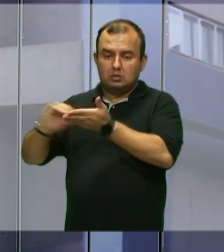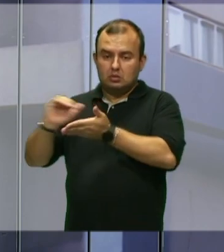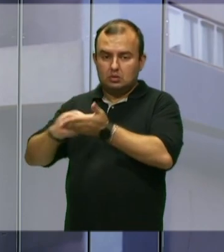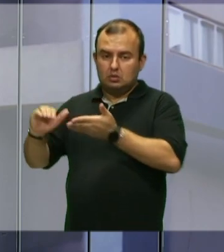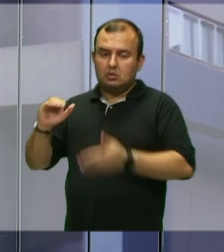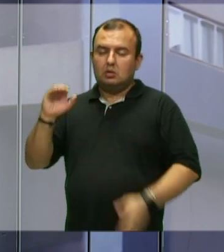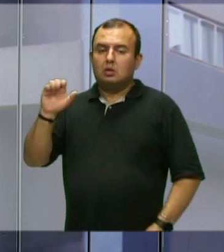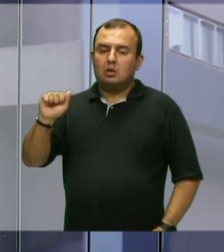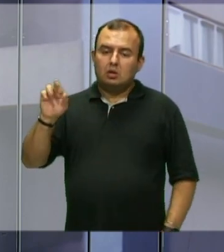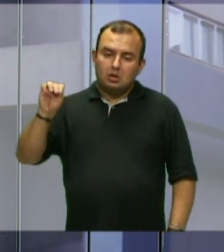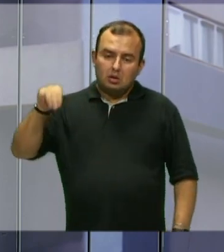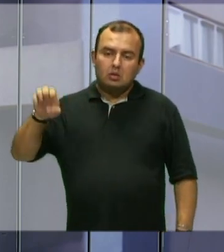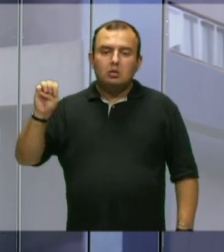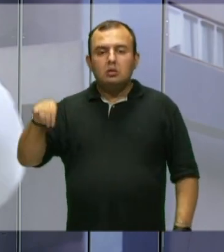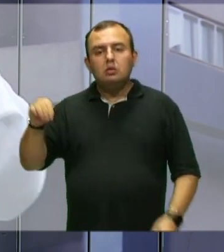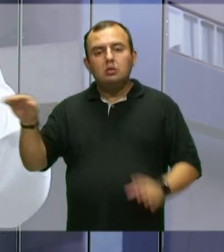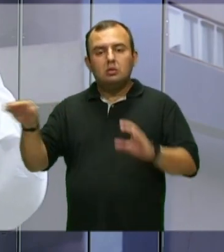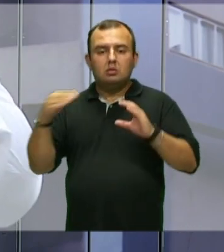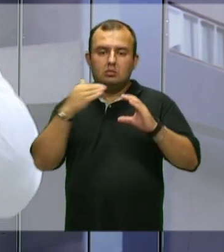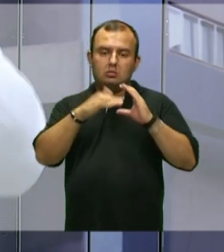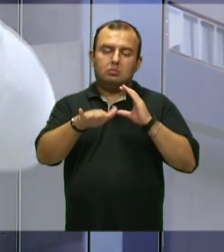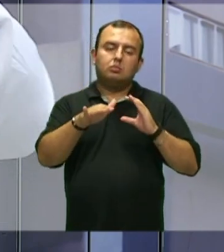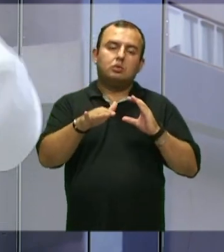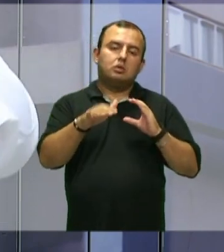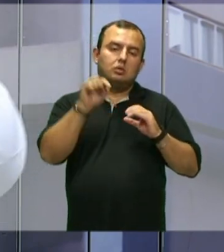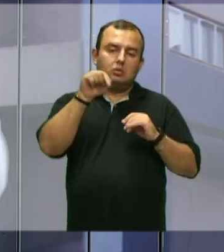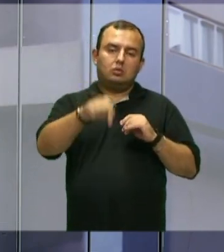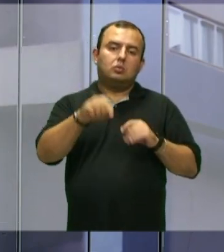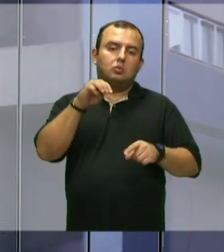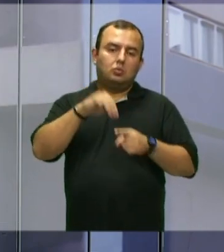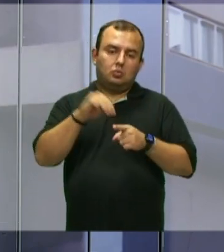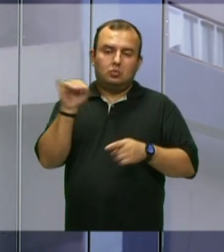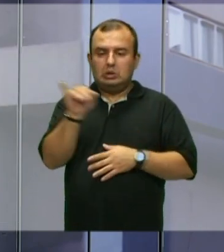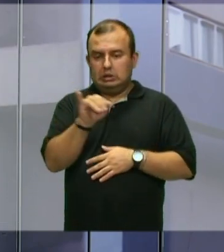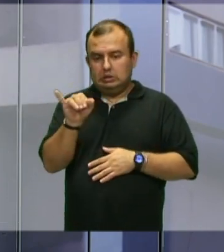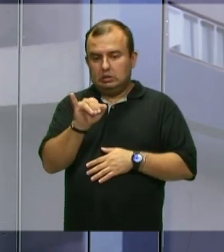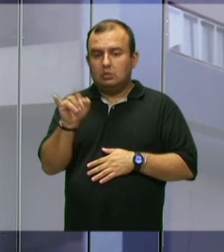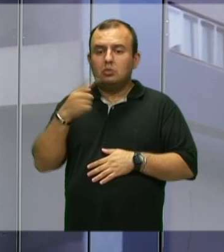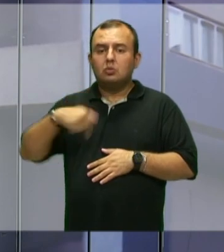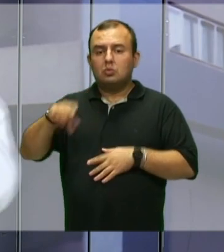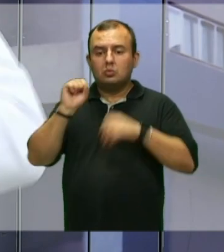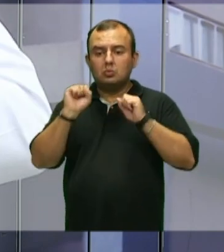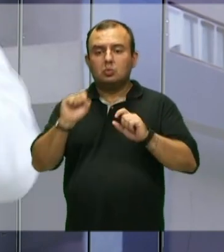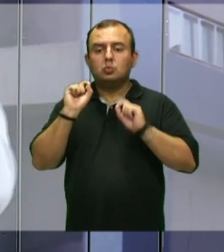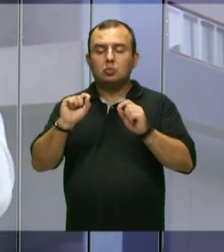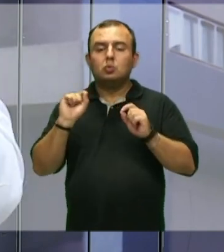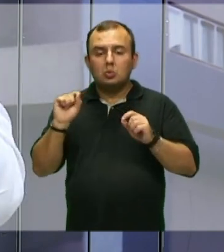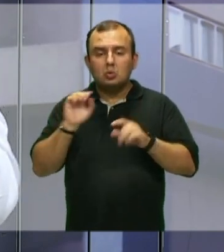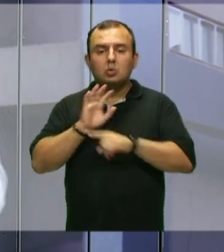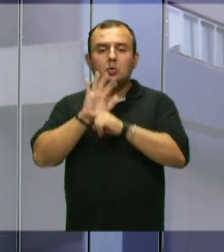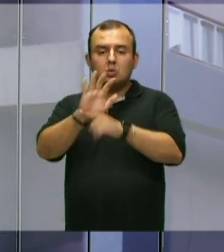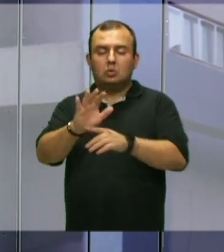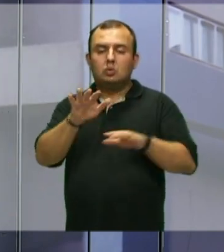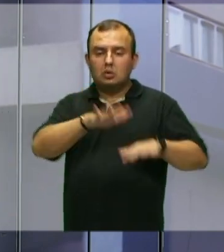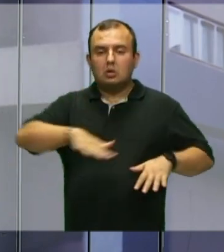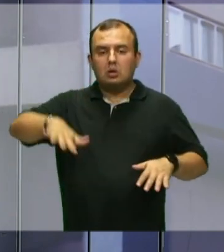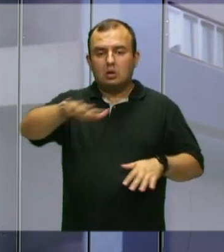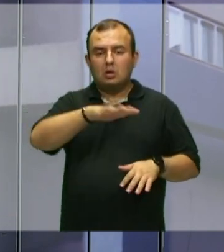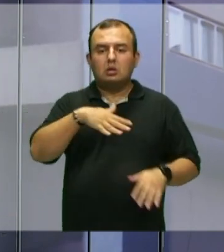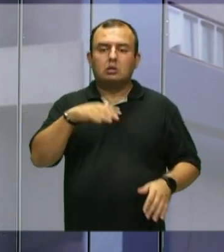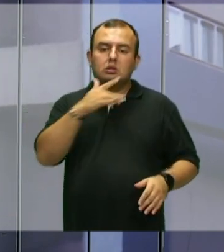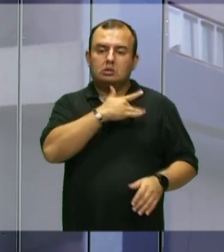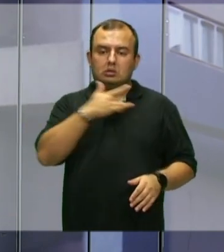Carmen Zanotto, e ela automaticamente encaminharia para o município de Itajaí para que a gente pudesse estar contribuindo com a Vila da